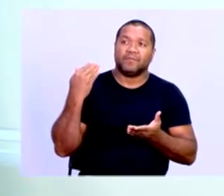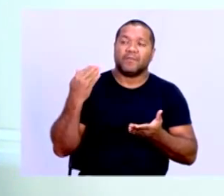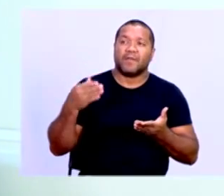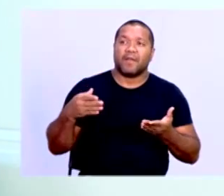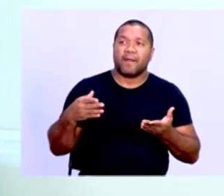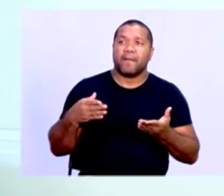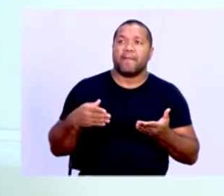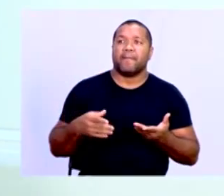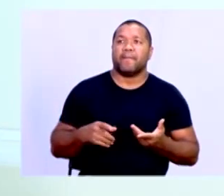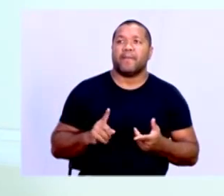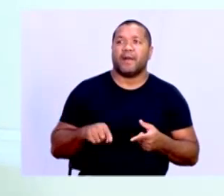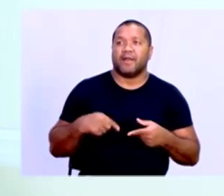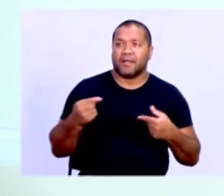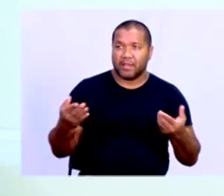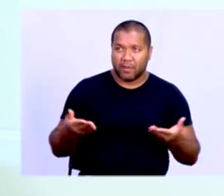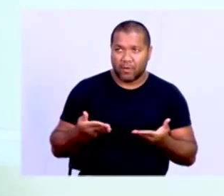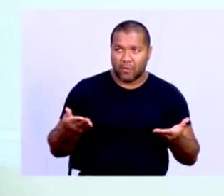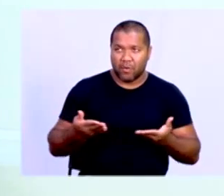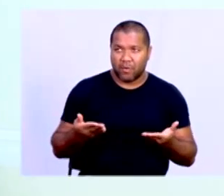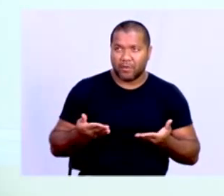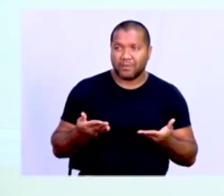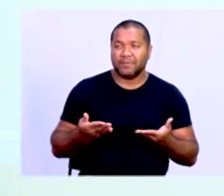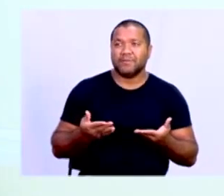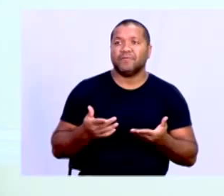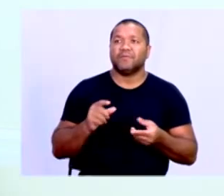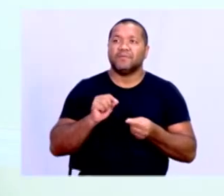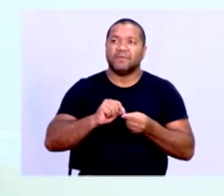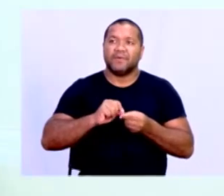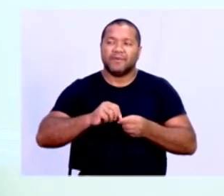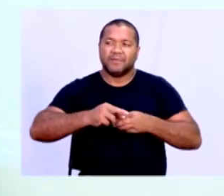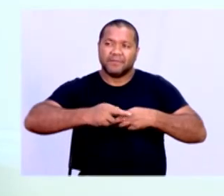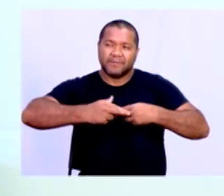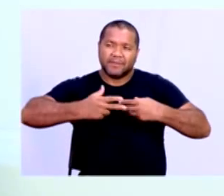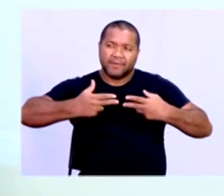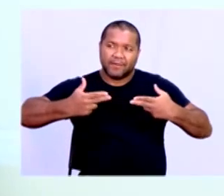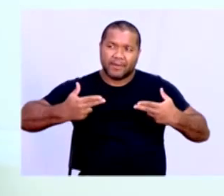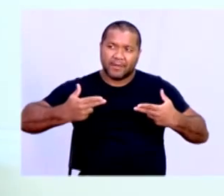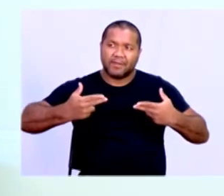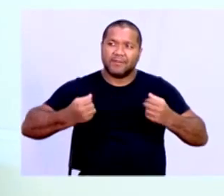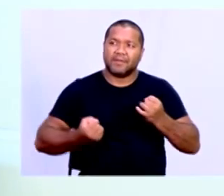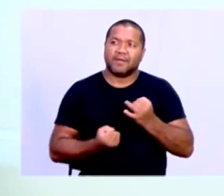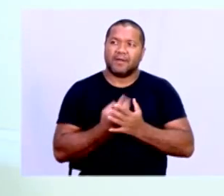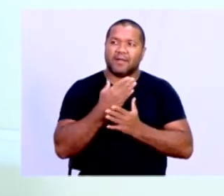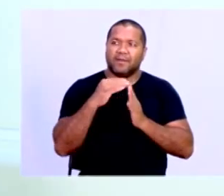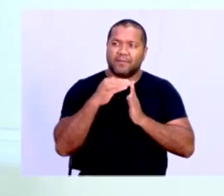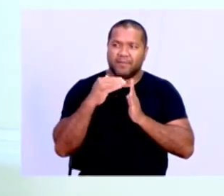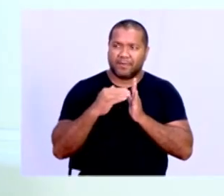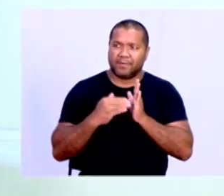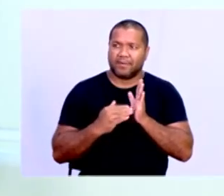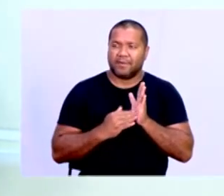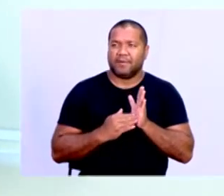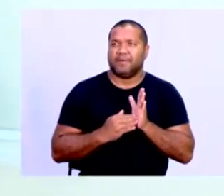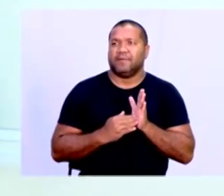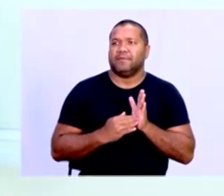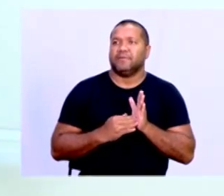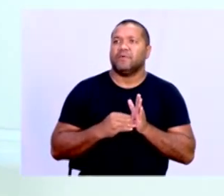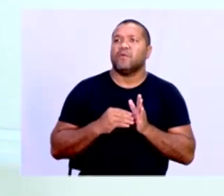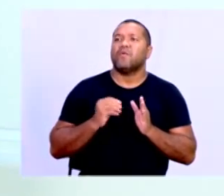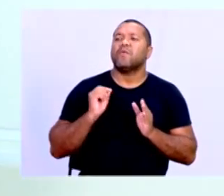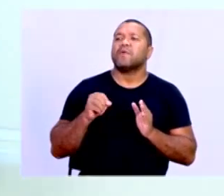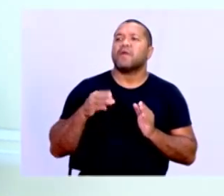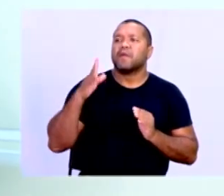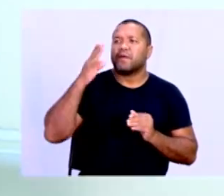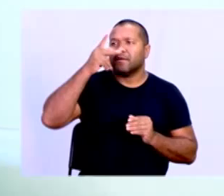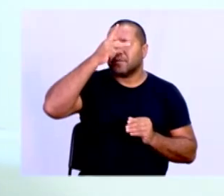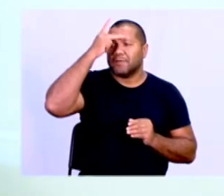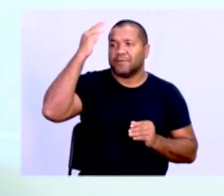que fossem realizadas maneiras diferentes de desenvolver os softwares. O que os estudiosos